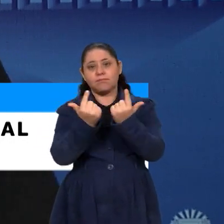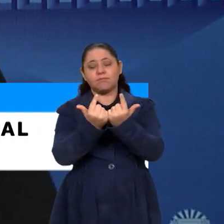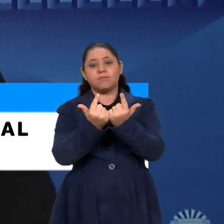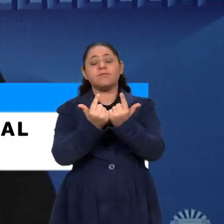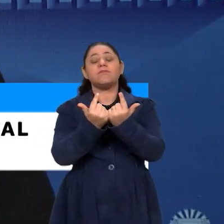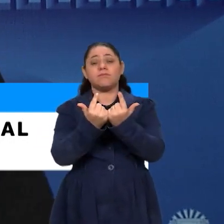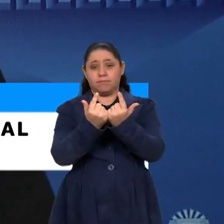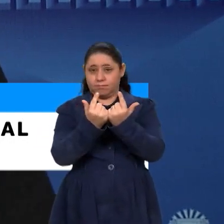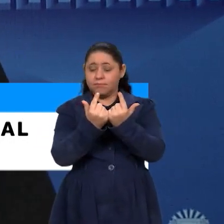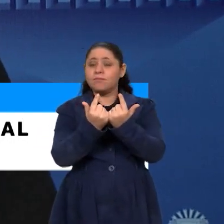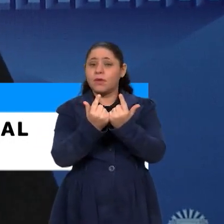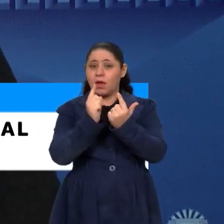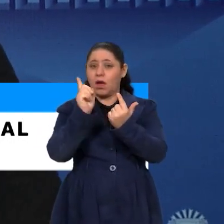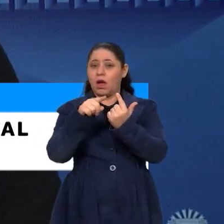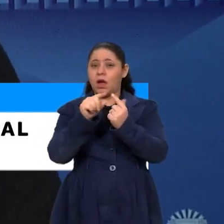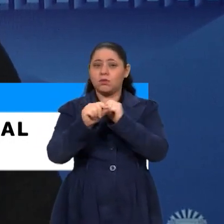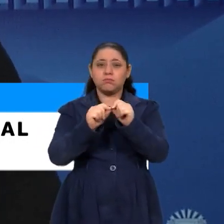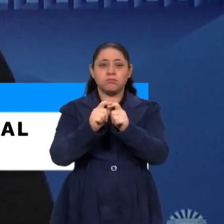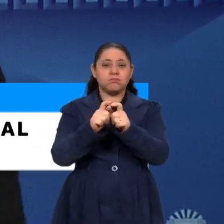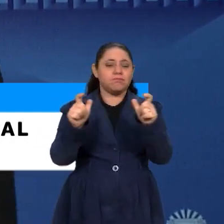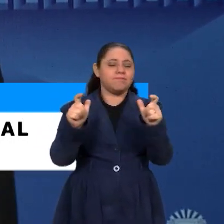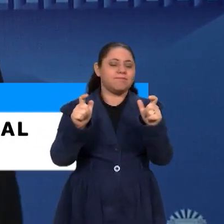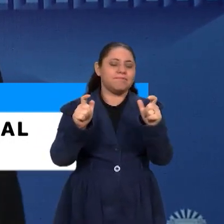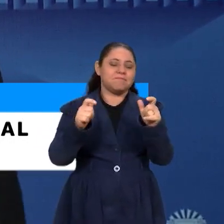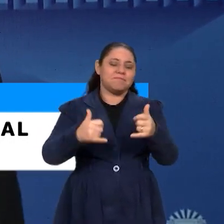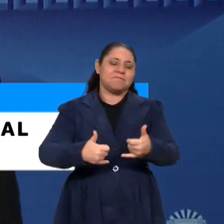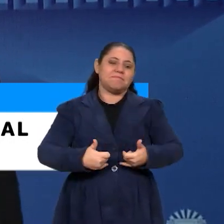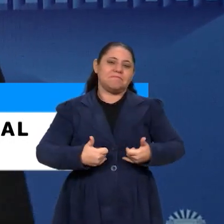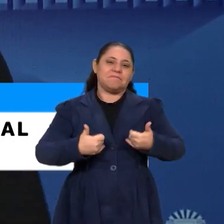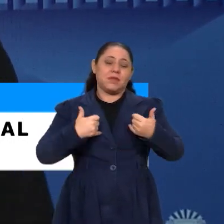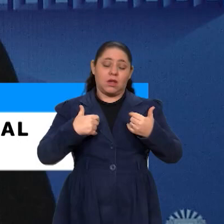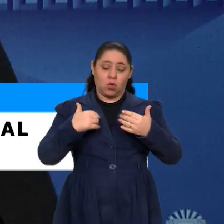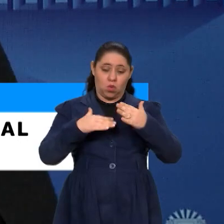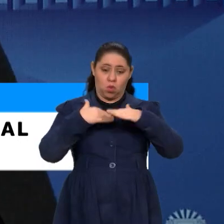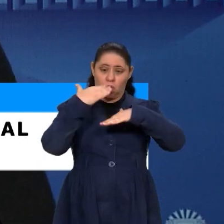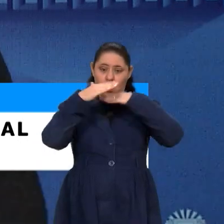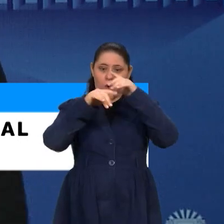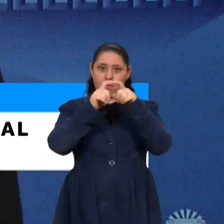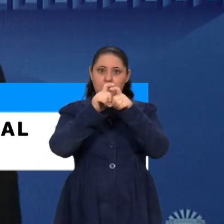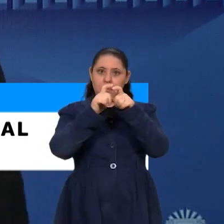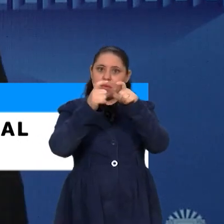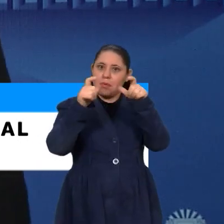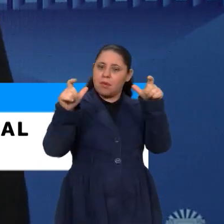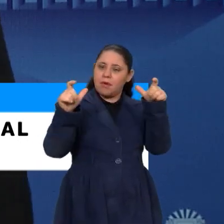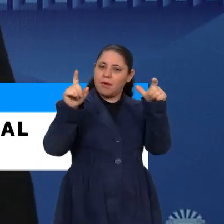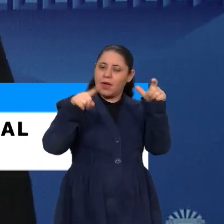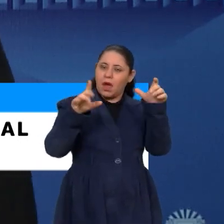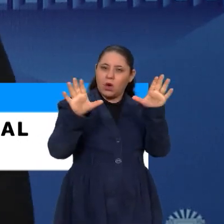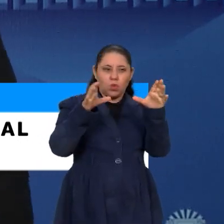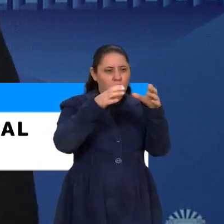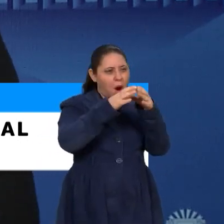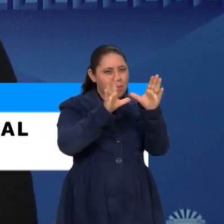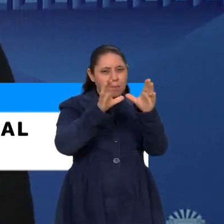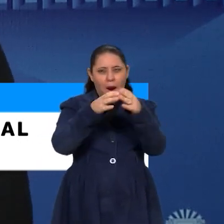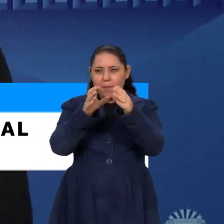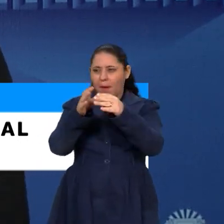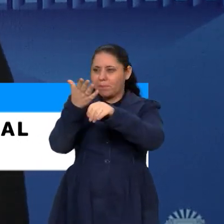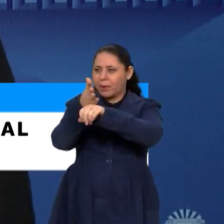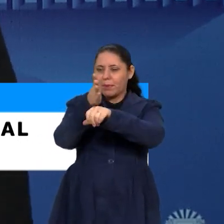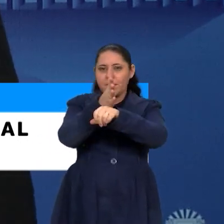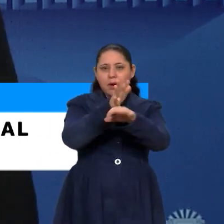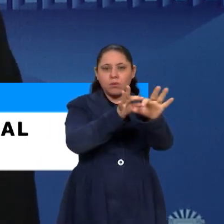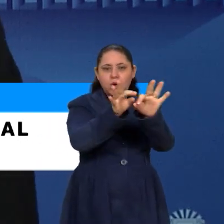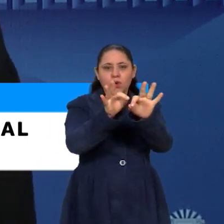Assembleia Legislativa de Mato Grosso do Sul. É uma grande satisfação e um grande crescimento, né, evoluindo as equipes,